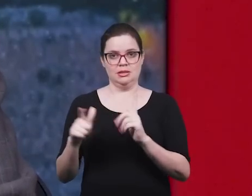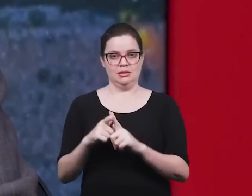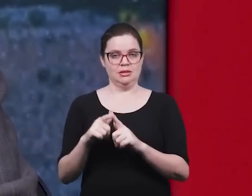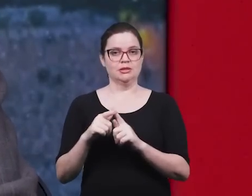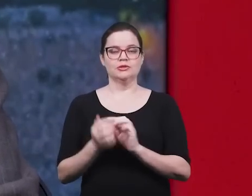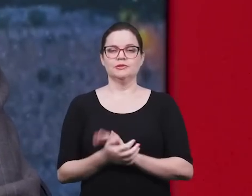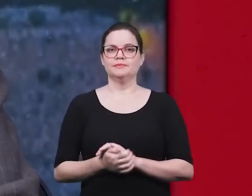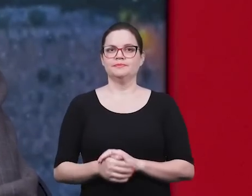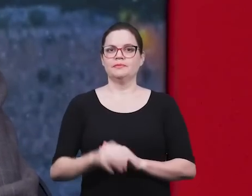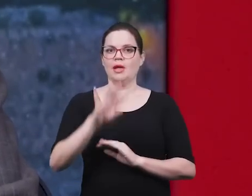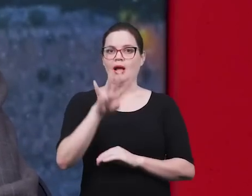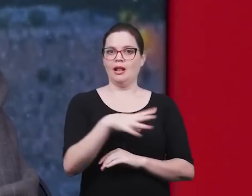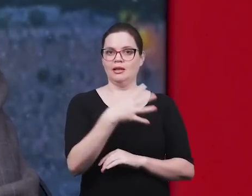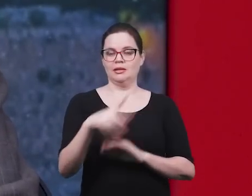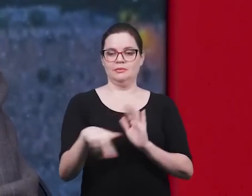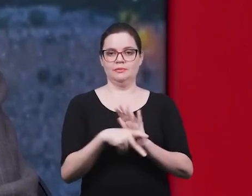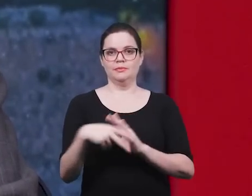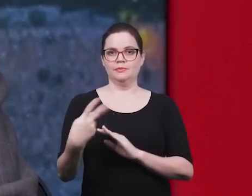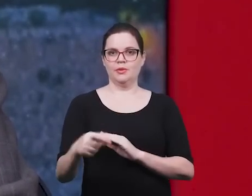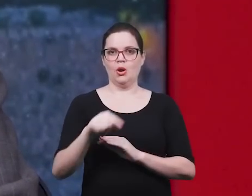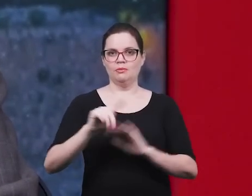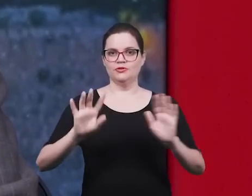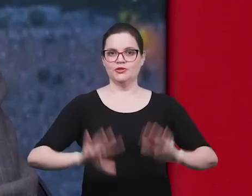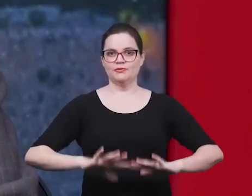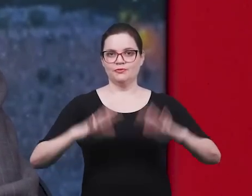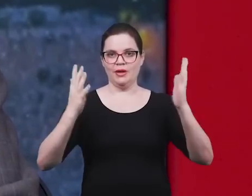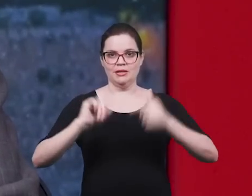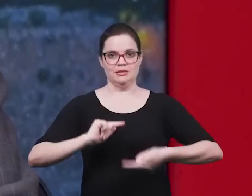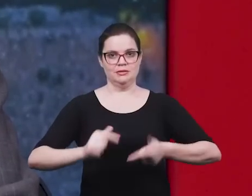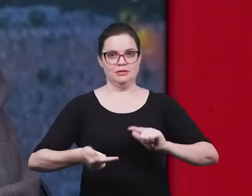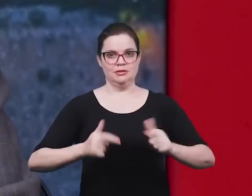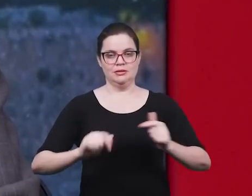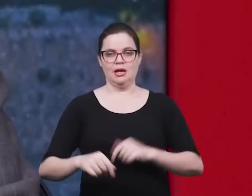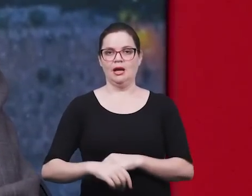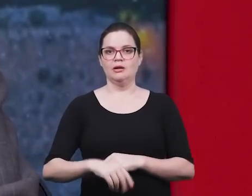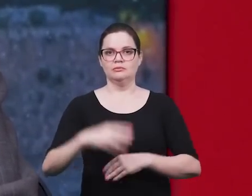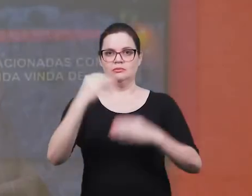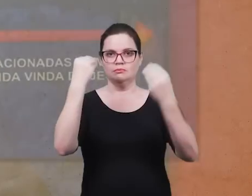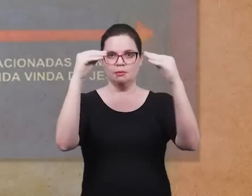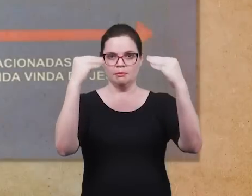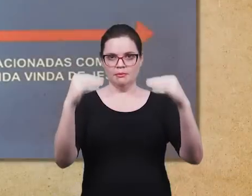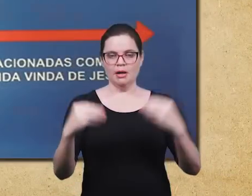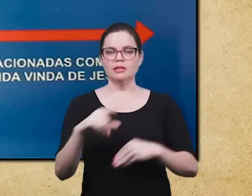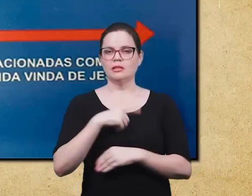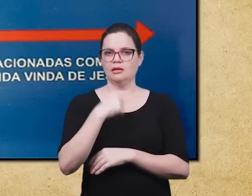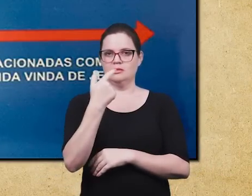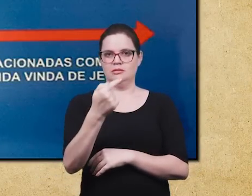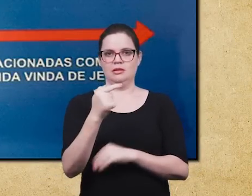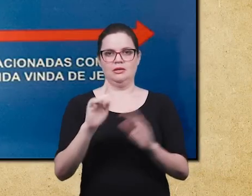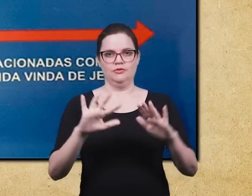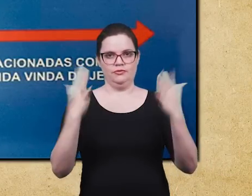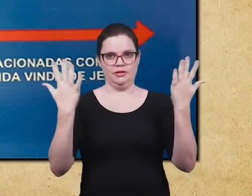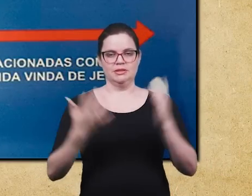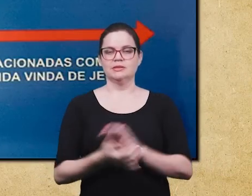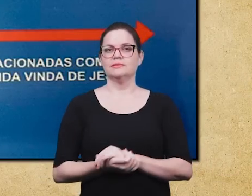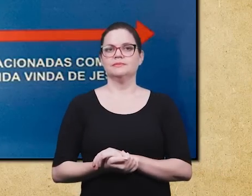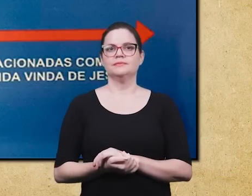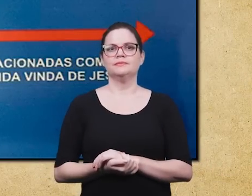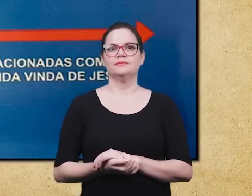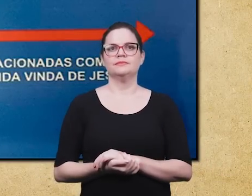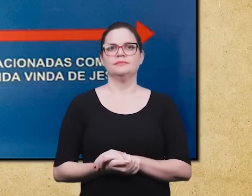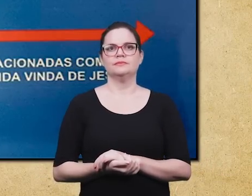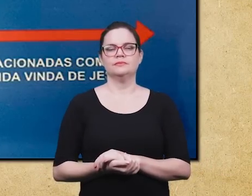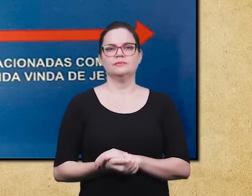o calendário festivo, chamado festivo de Israel, possuía 7 festas. Elas, na verdade, elas começaram a